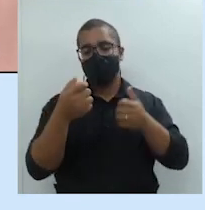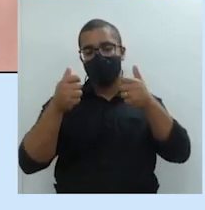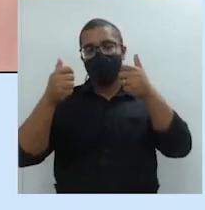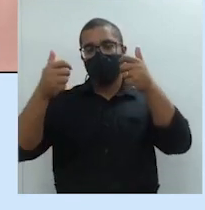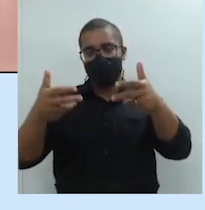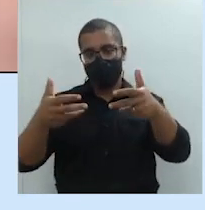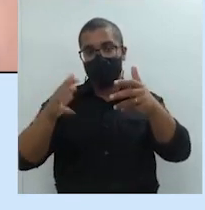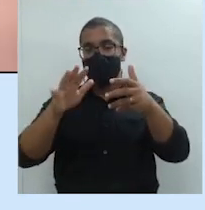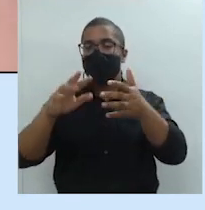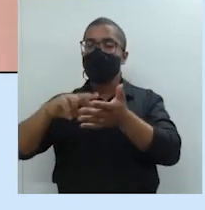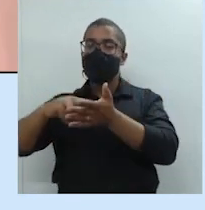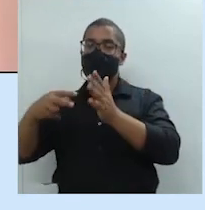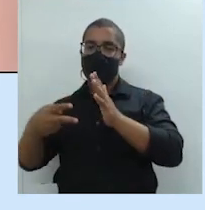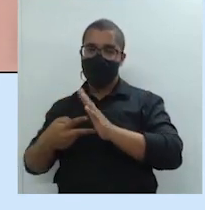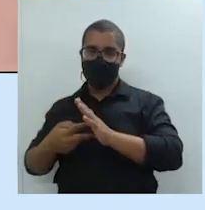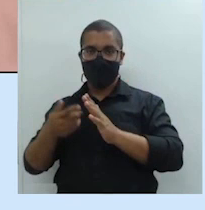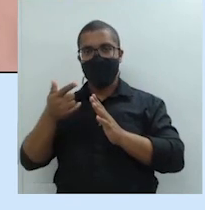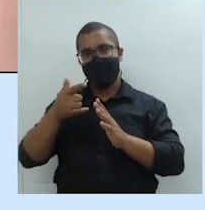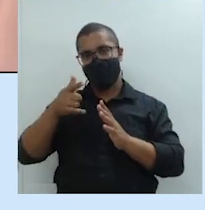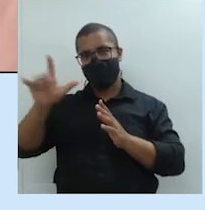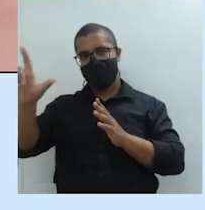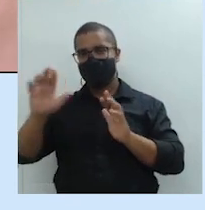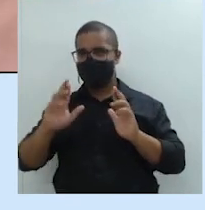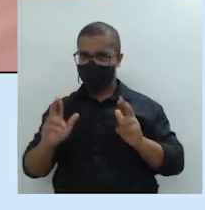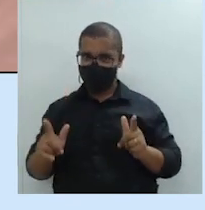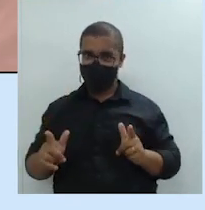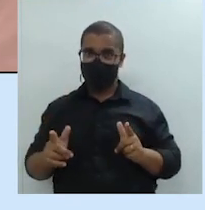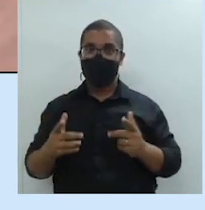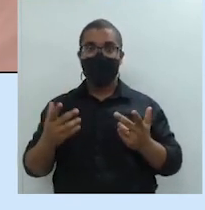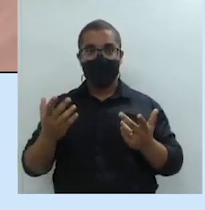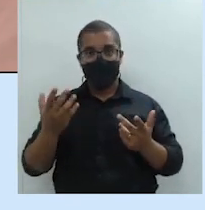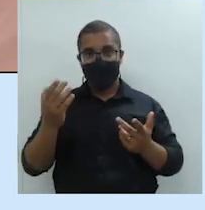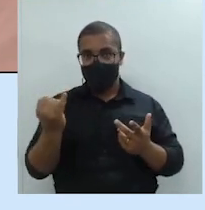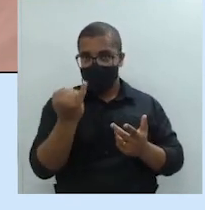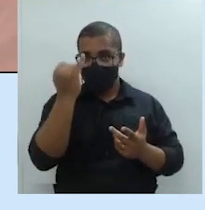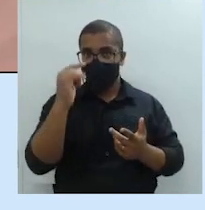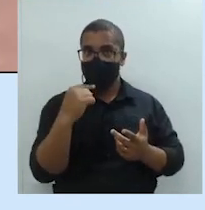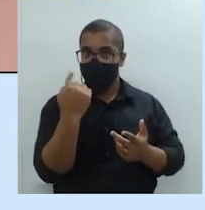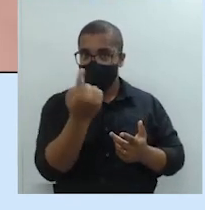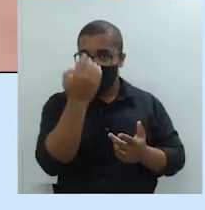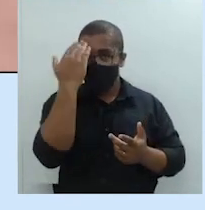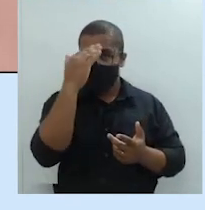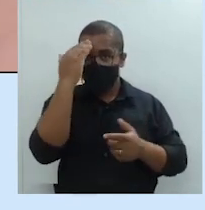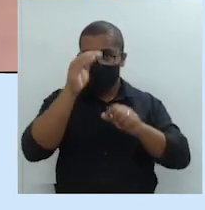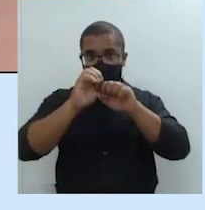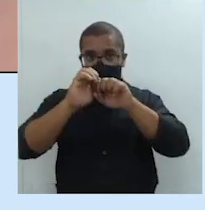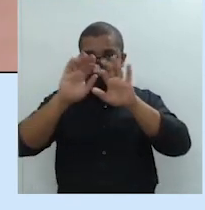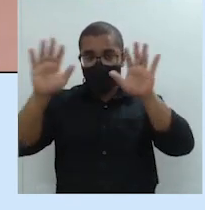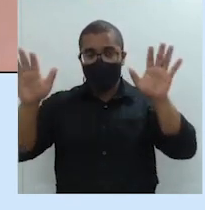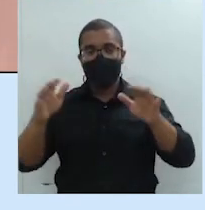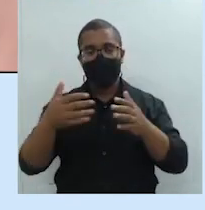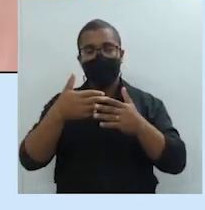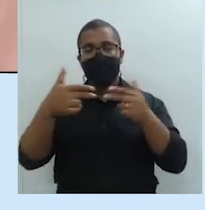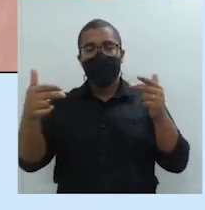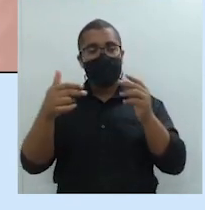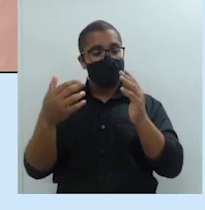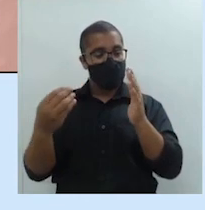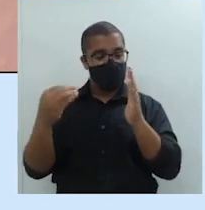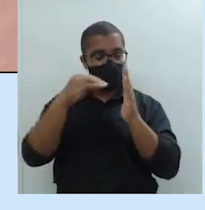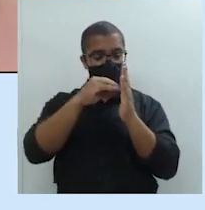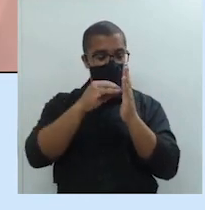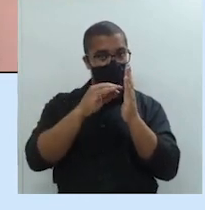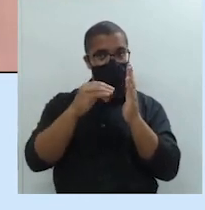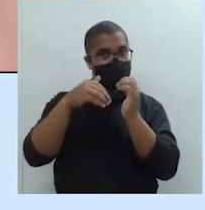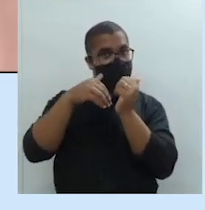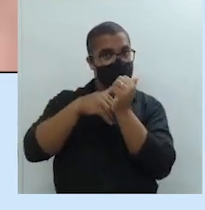falamos uma coisa com o sentido de outra, então é importante ficar atento, é importante entender o não